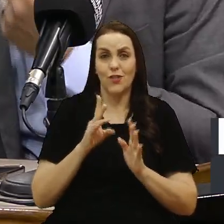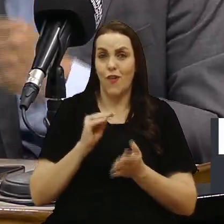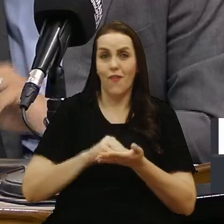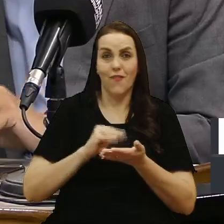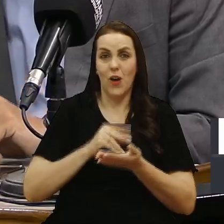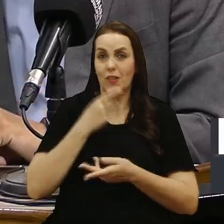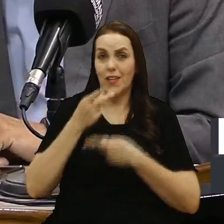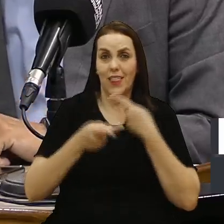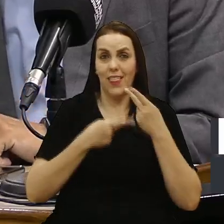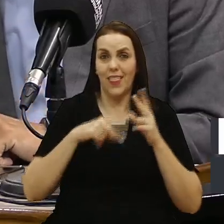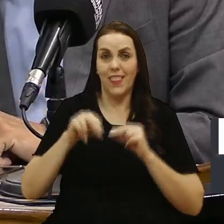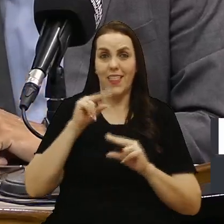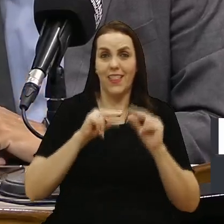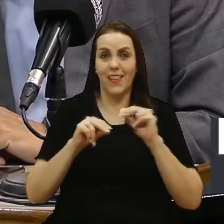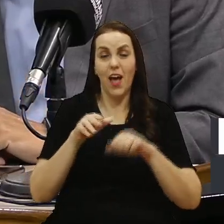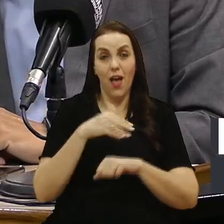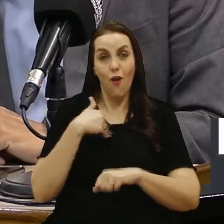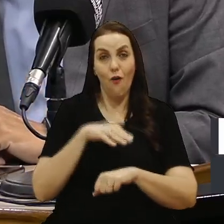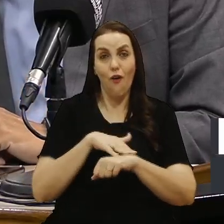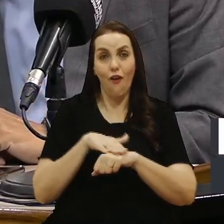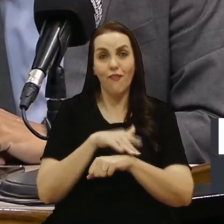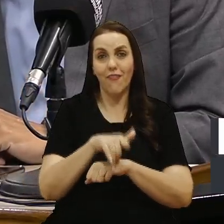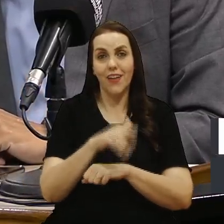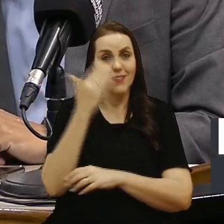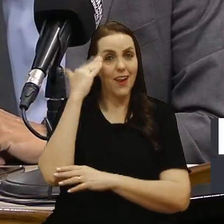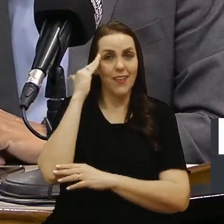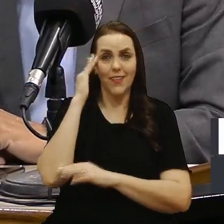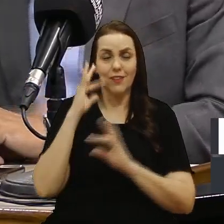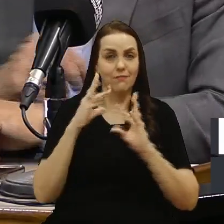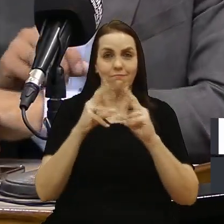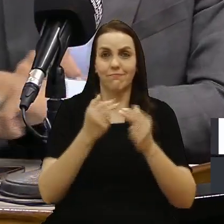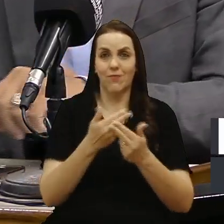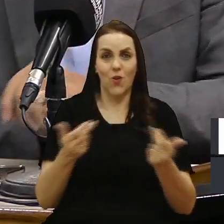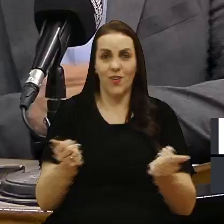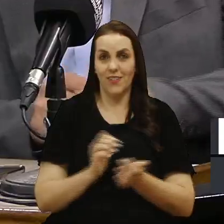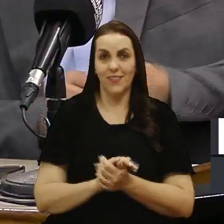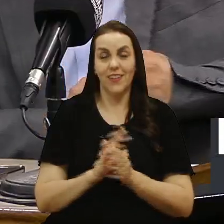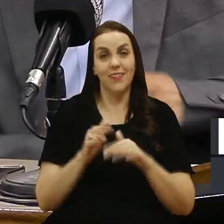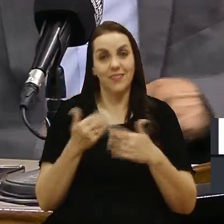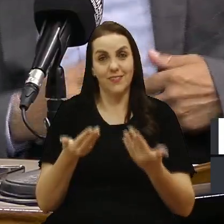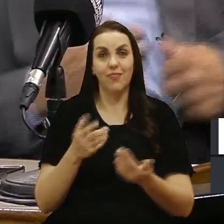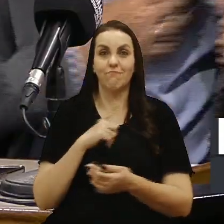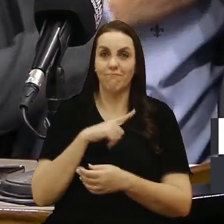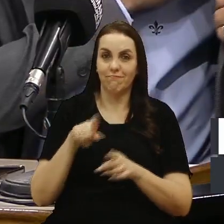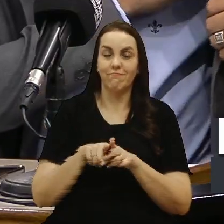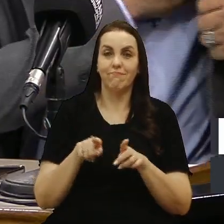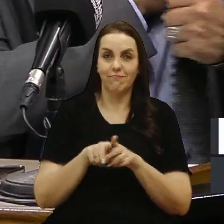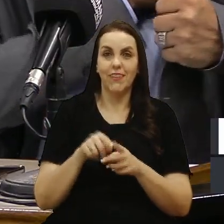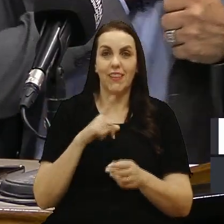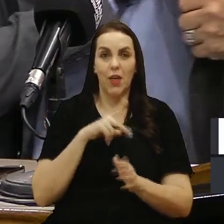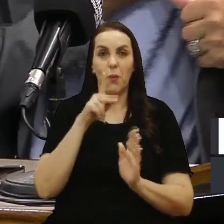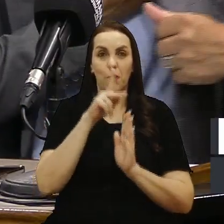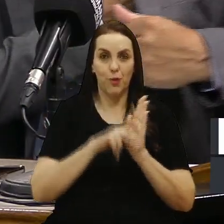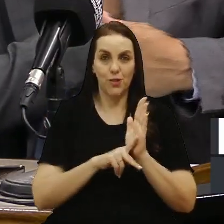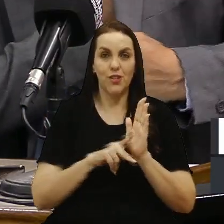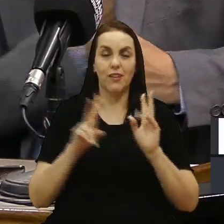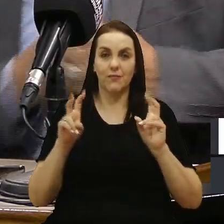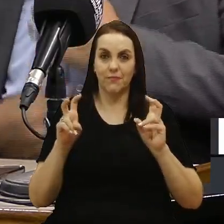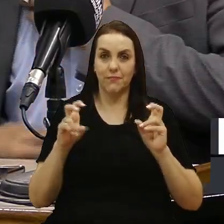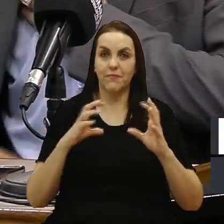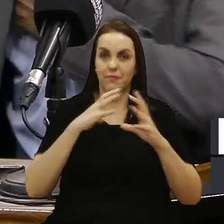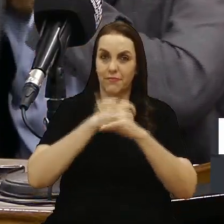digo, porque eu converso com ela, ela entende muitas coisas. Então eu que tenho também alguns projetos, né, em torno da causa